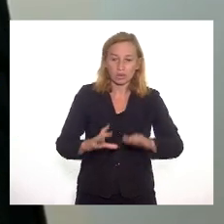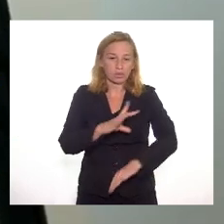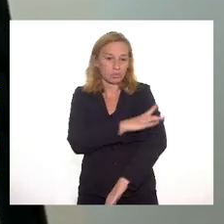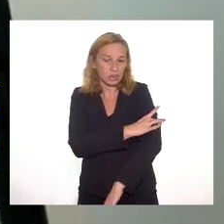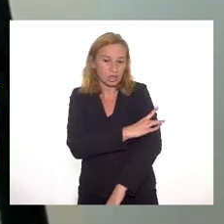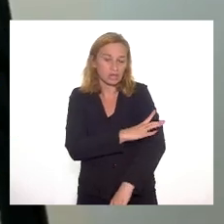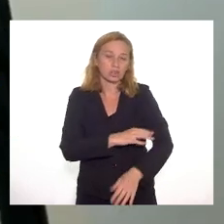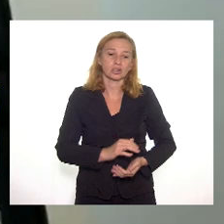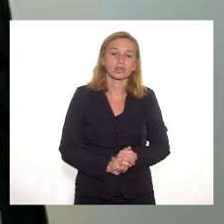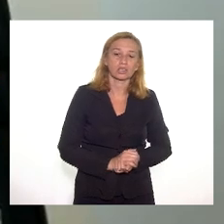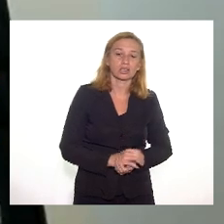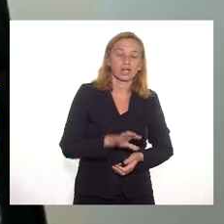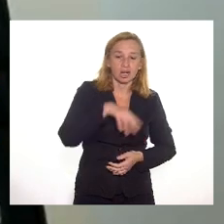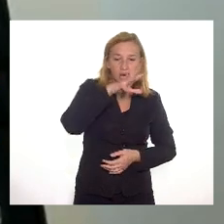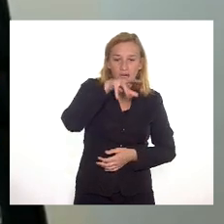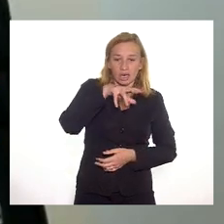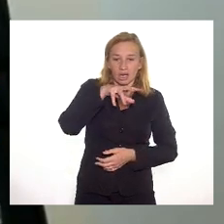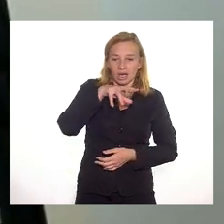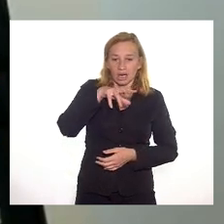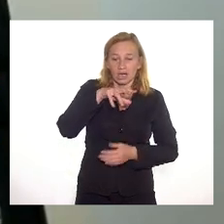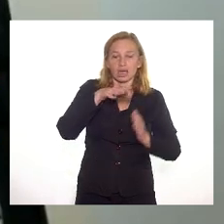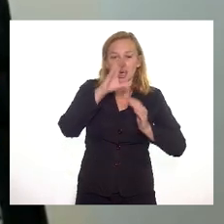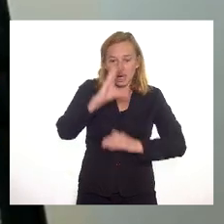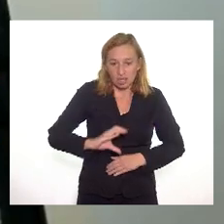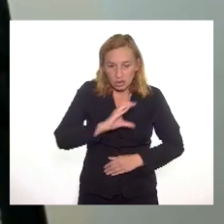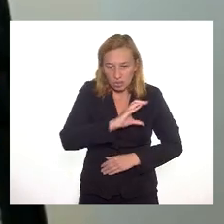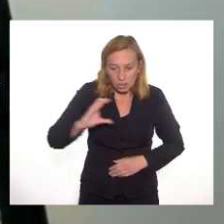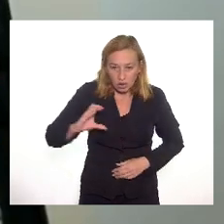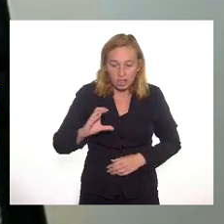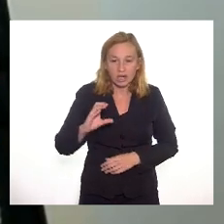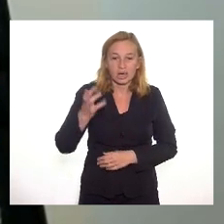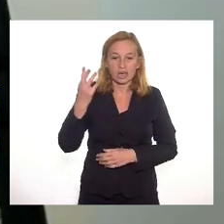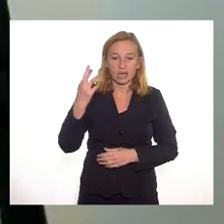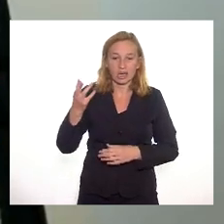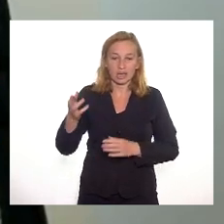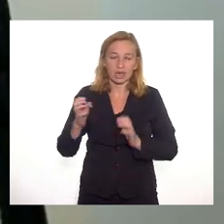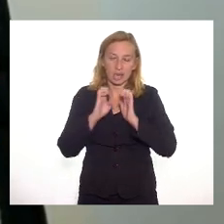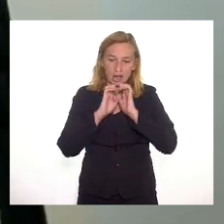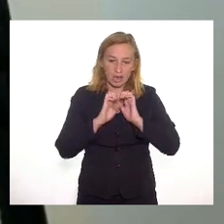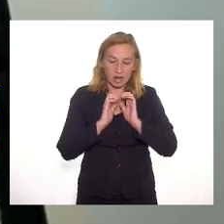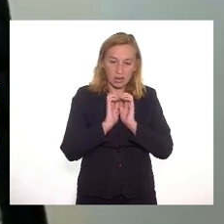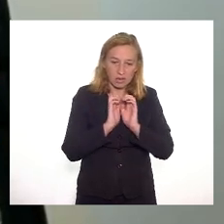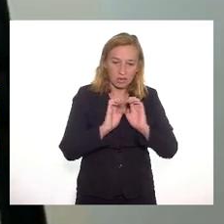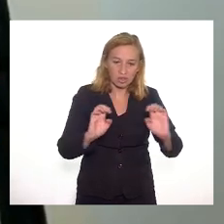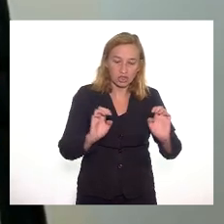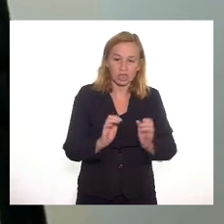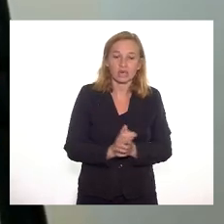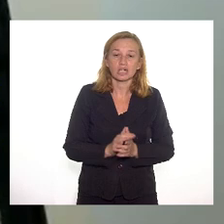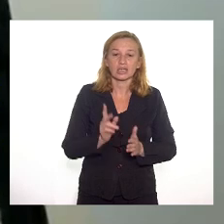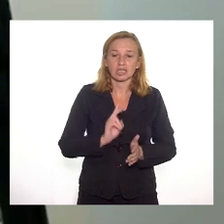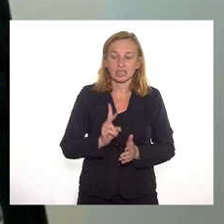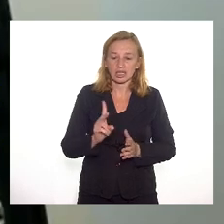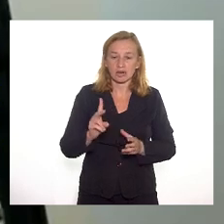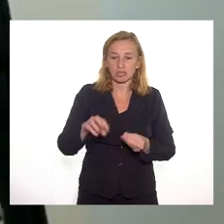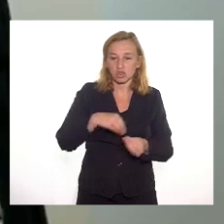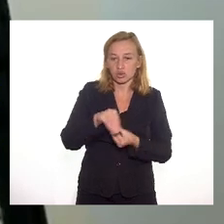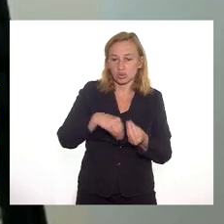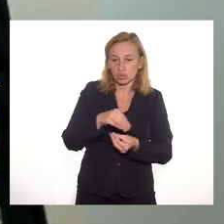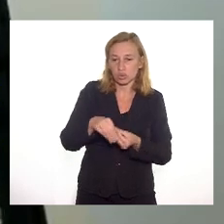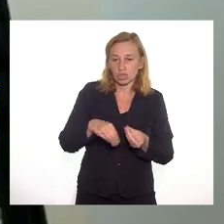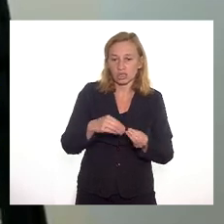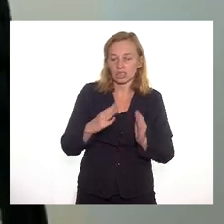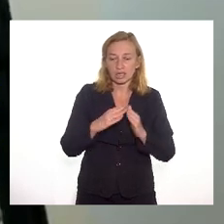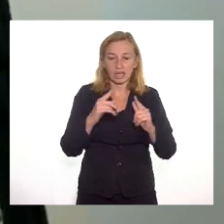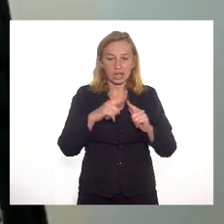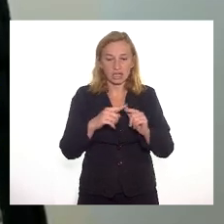católica, seja igreja evangélica, sempre procuram associar o envolvimento das igrejas ao tráfico, coisas que